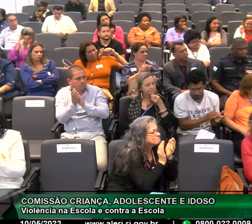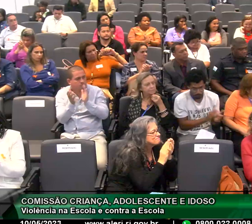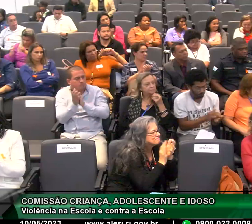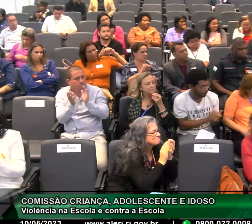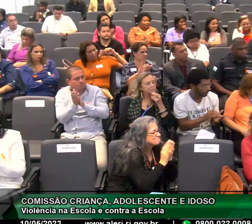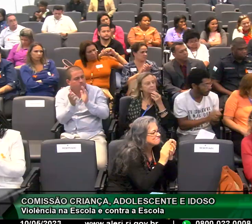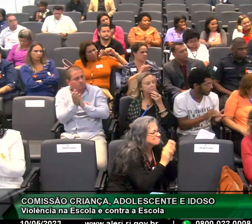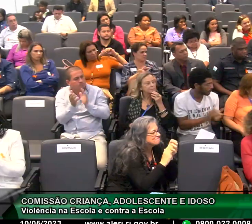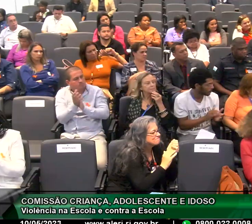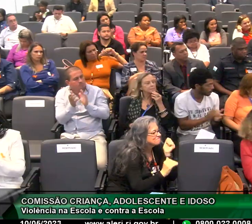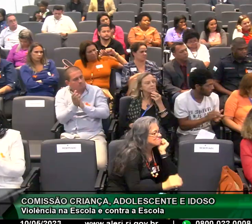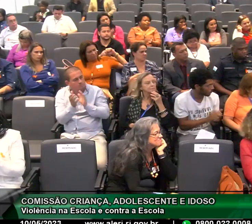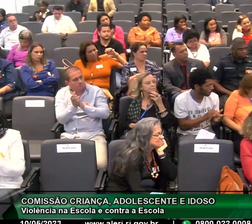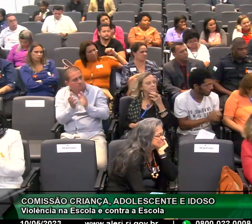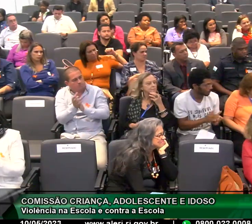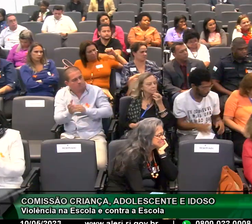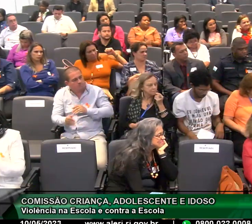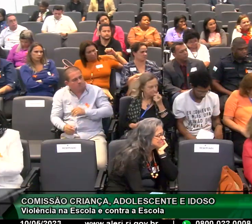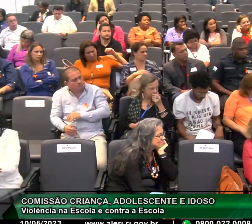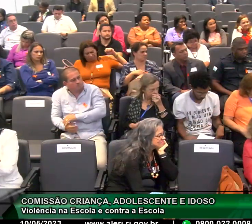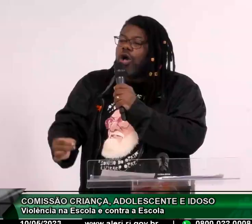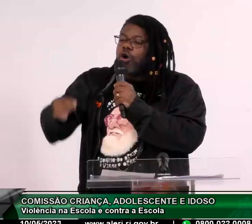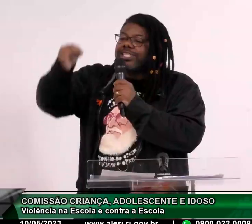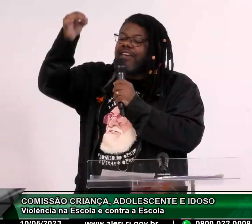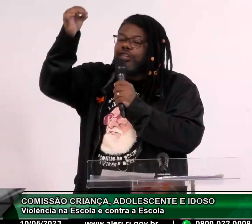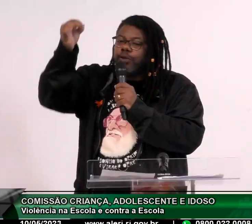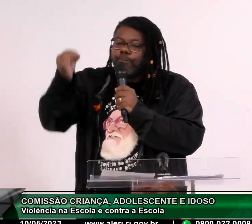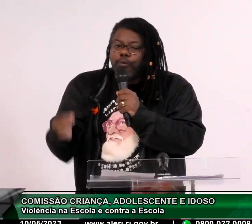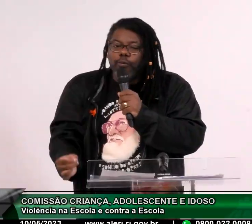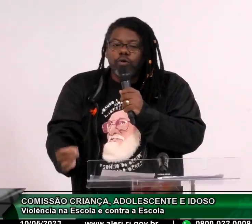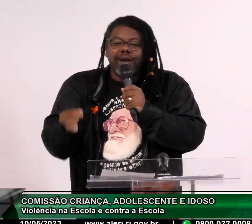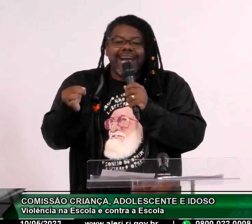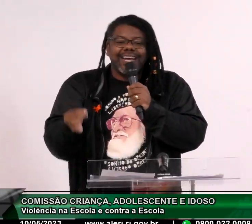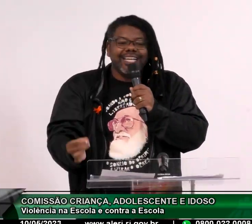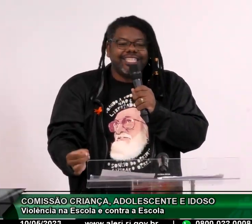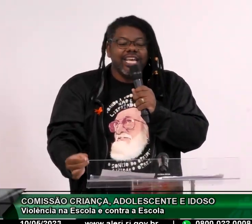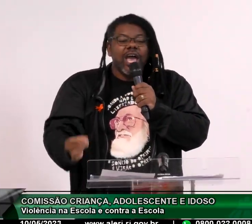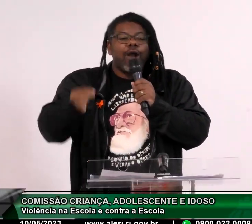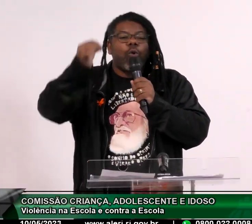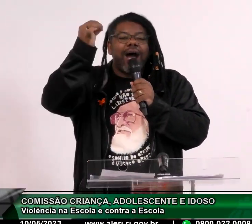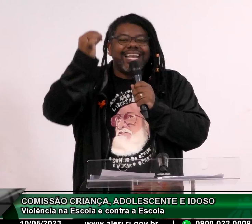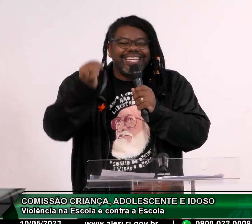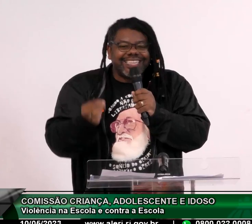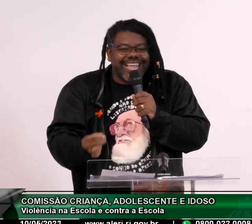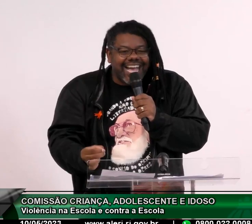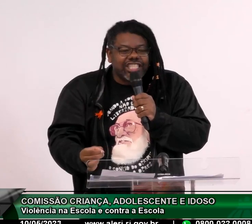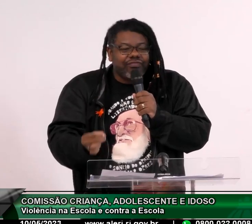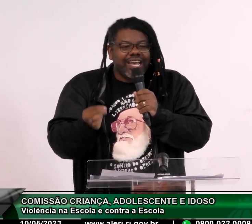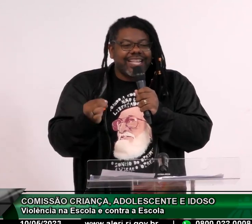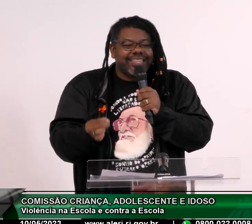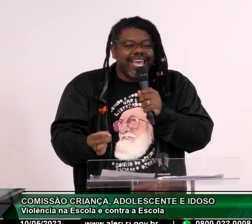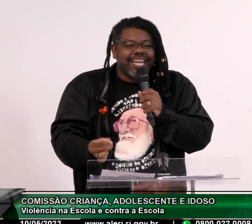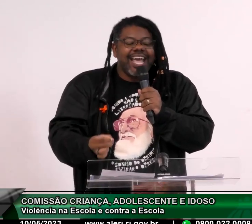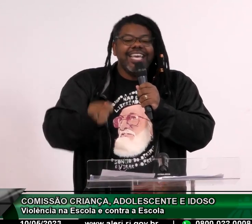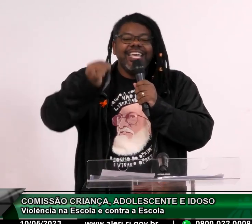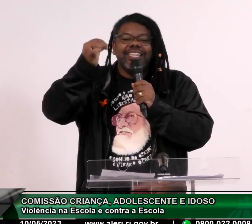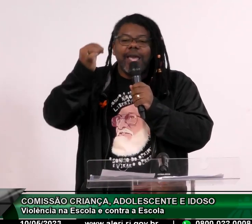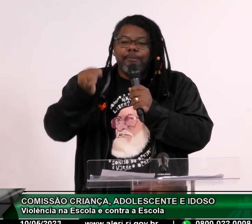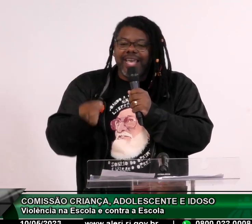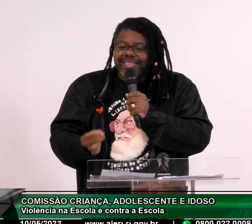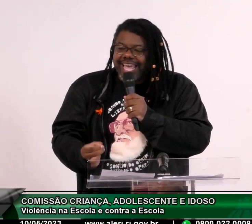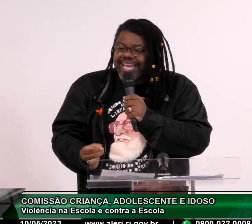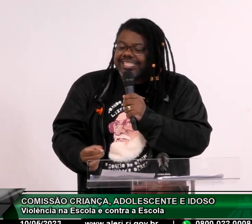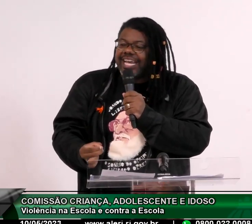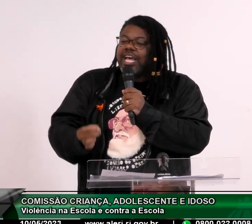precisamos de servidores públicos porque só o serviço público garante qualidade verdadeira e